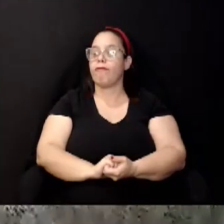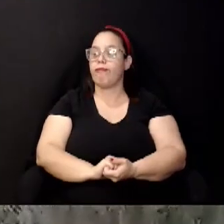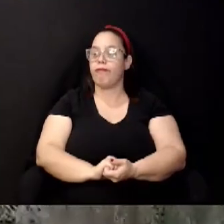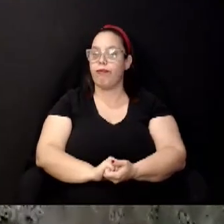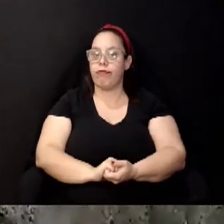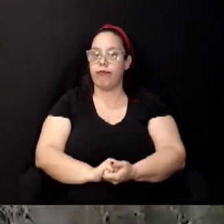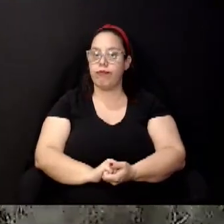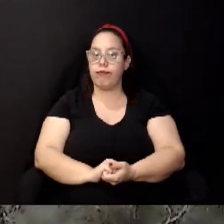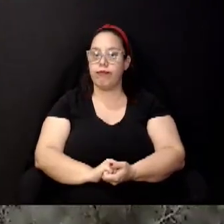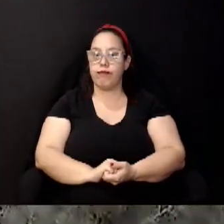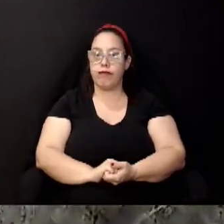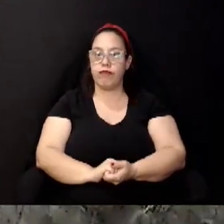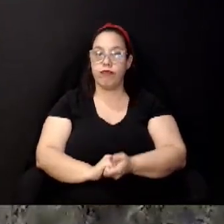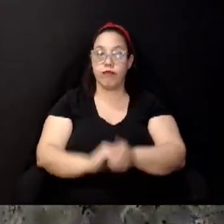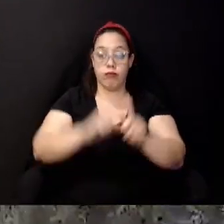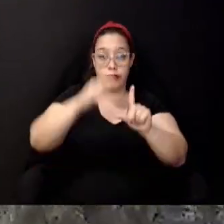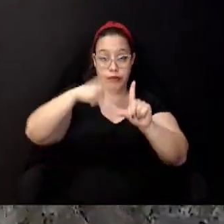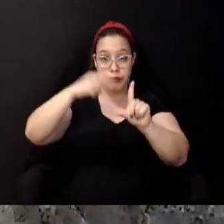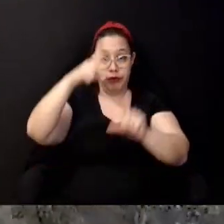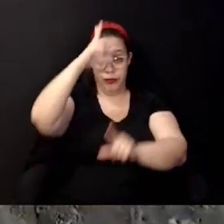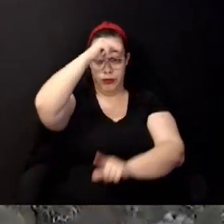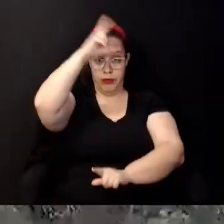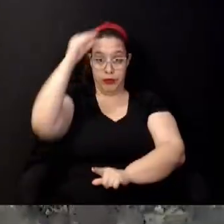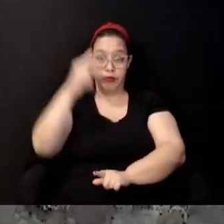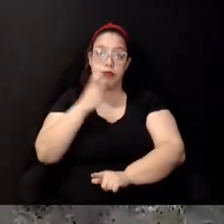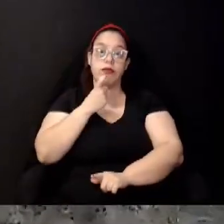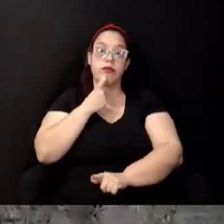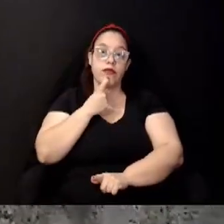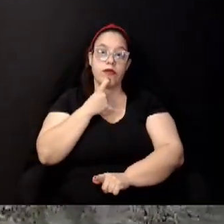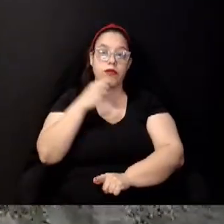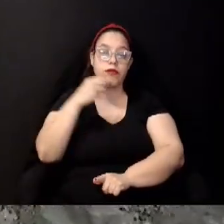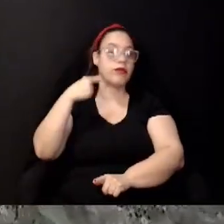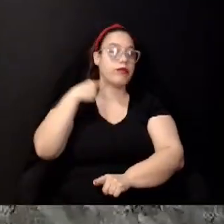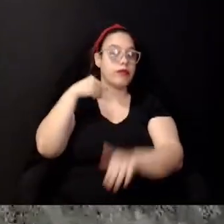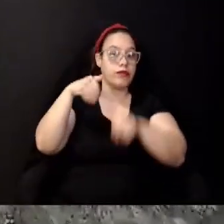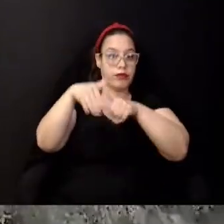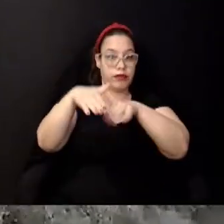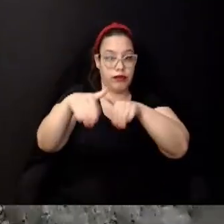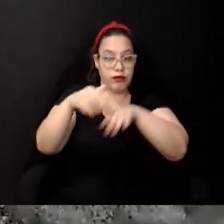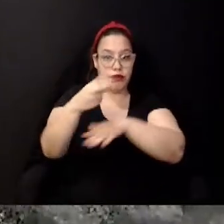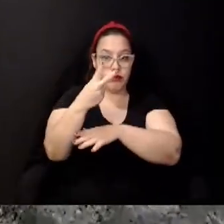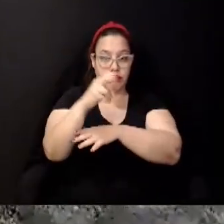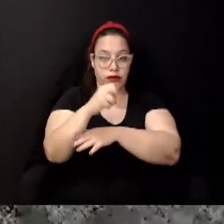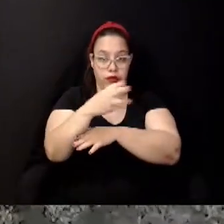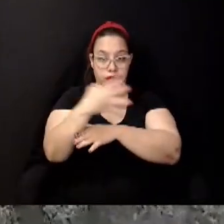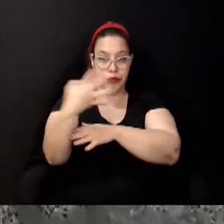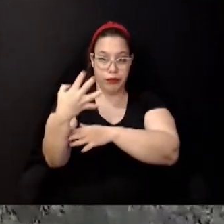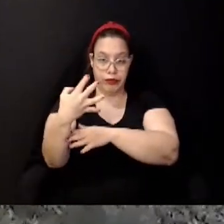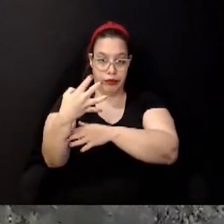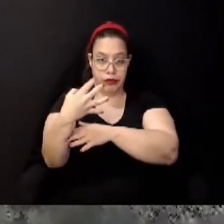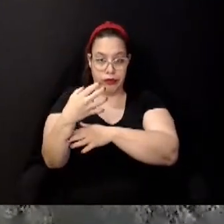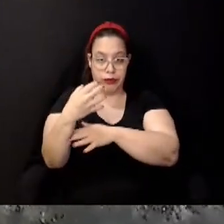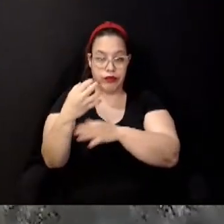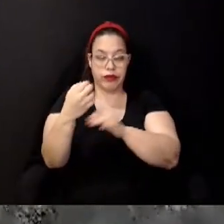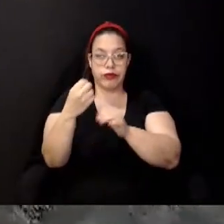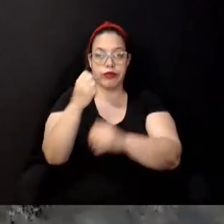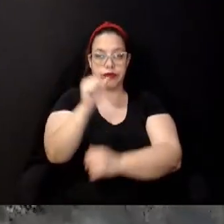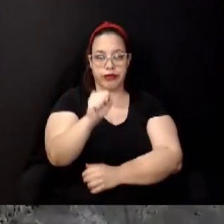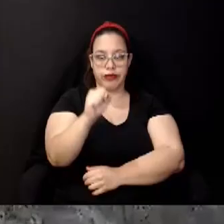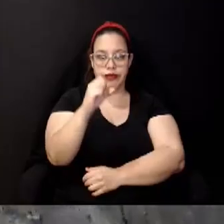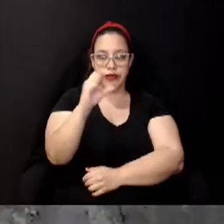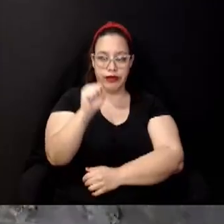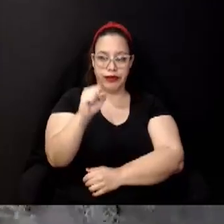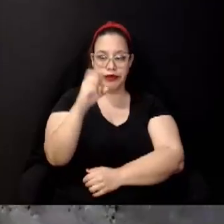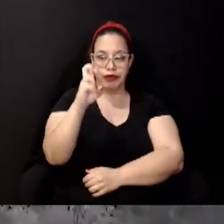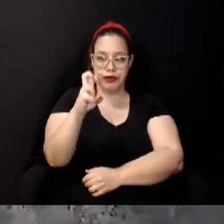Segundo dados da Prefeitura de Campinas, de maio a setembro de 2024, foram registrados 885